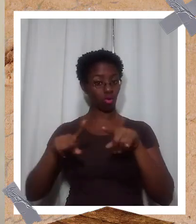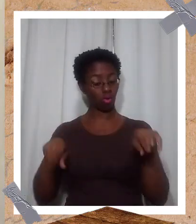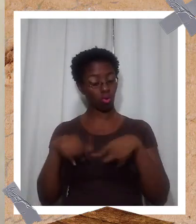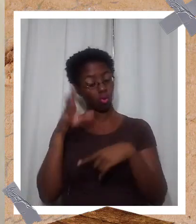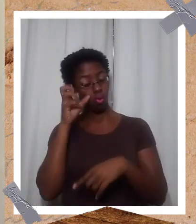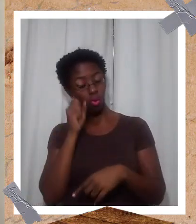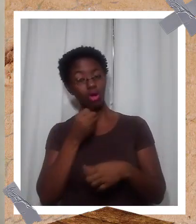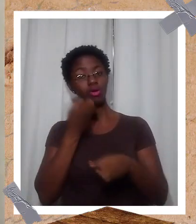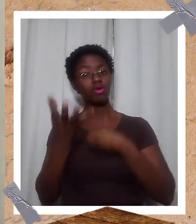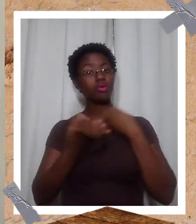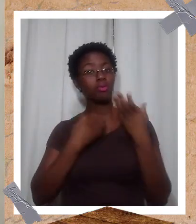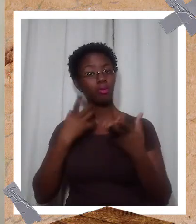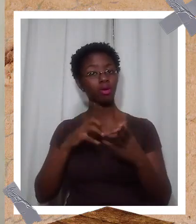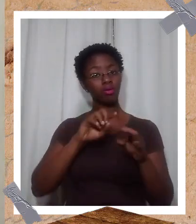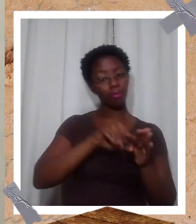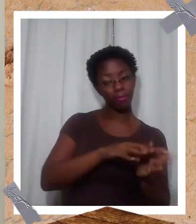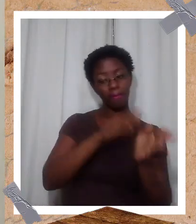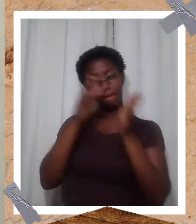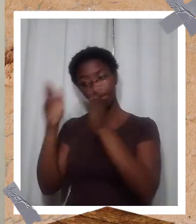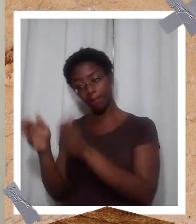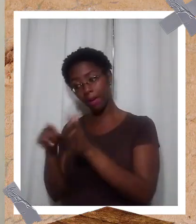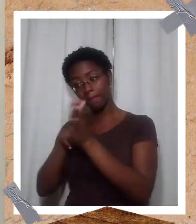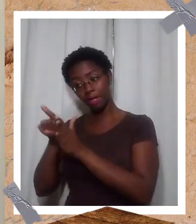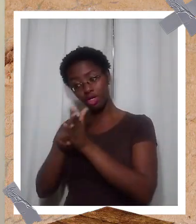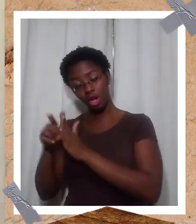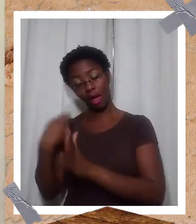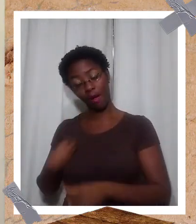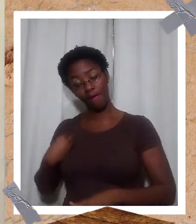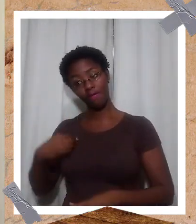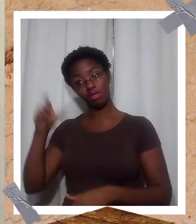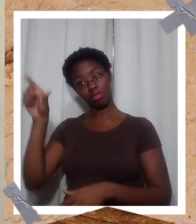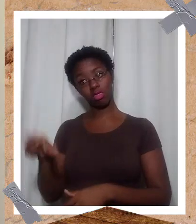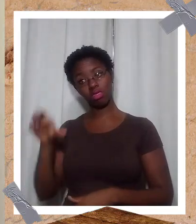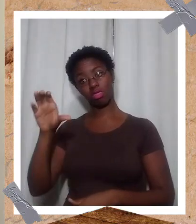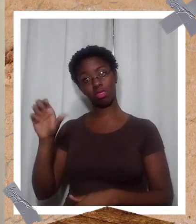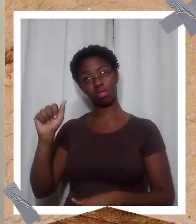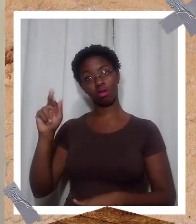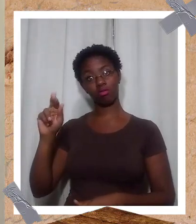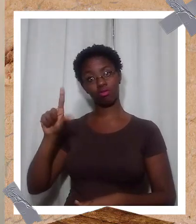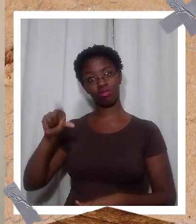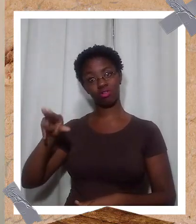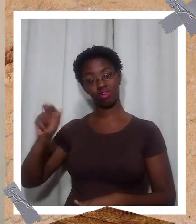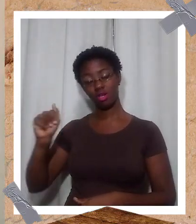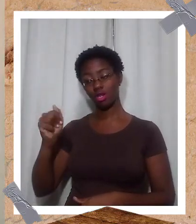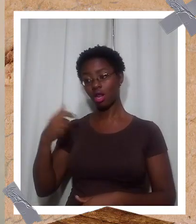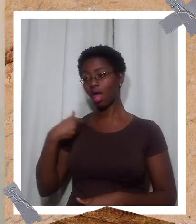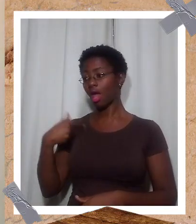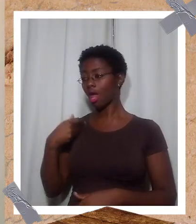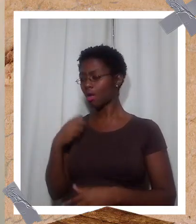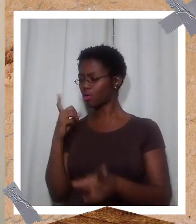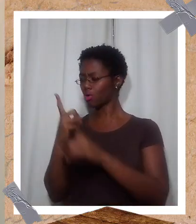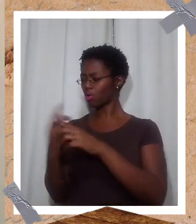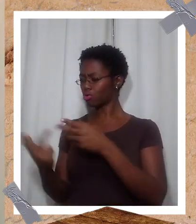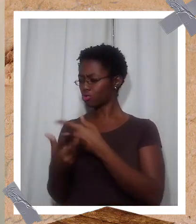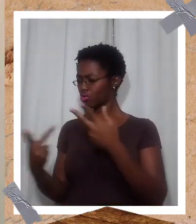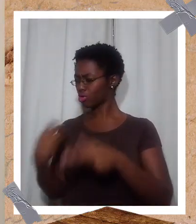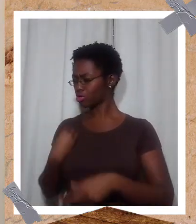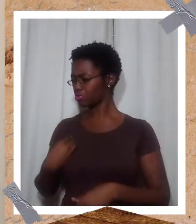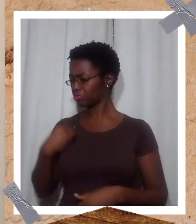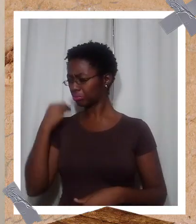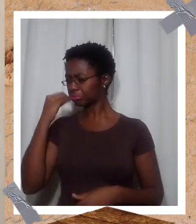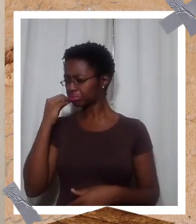Despejo e passo para a questão de pesquisar a vida da Carolina, e aí eu me encontro com uma questão que eu vivi, que é a